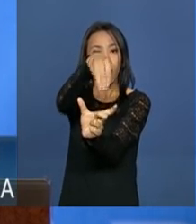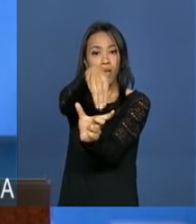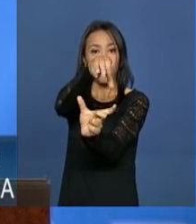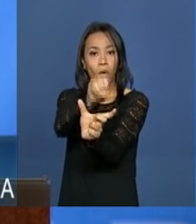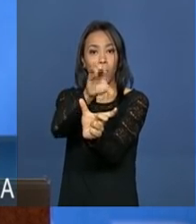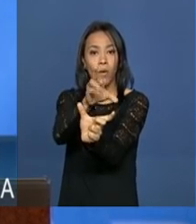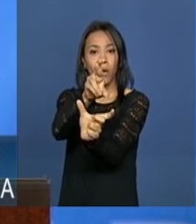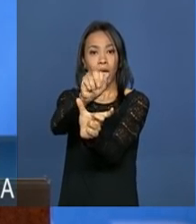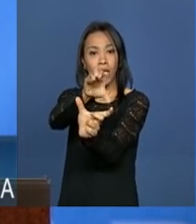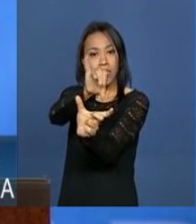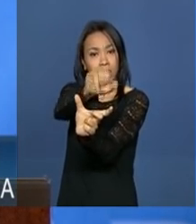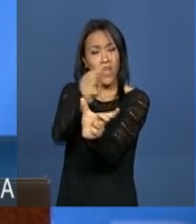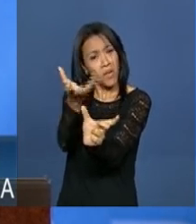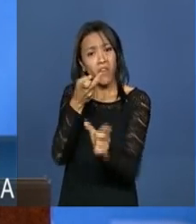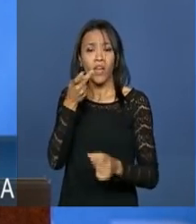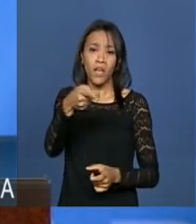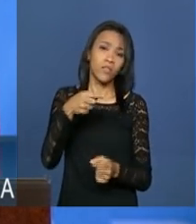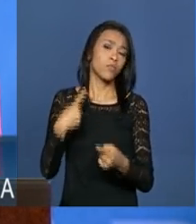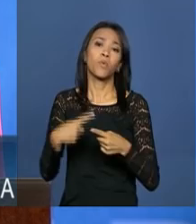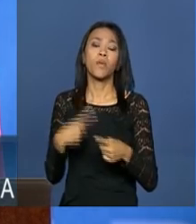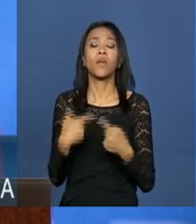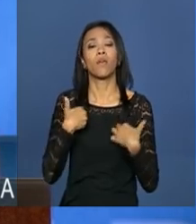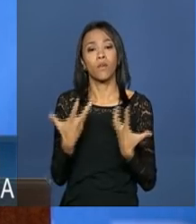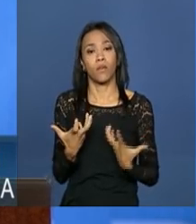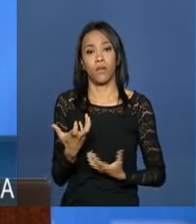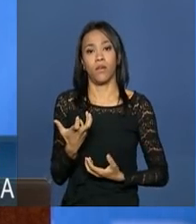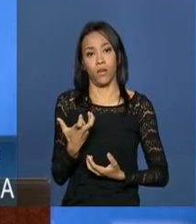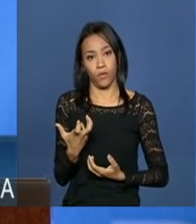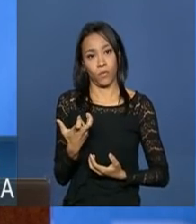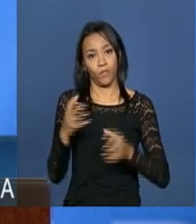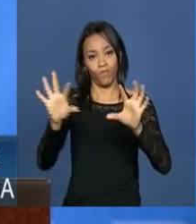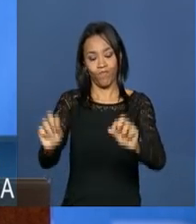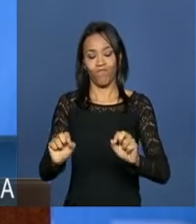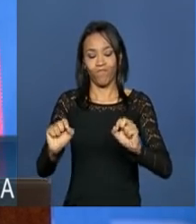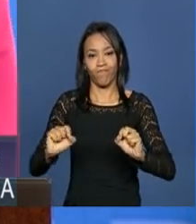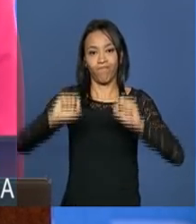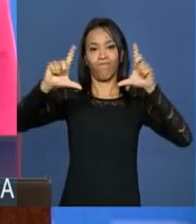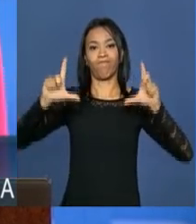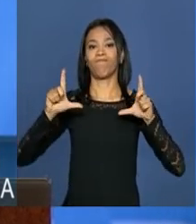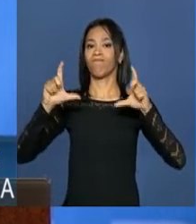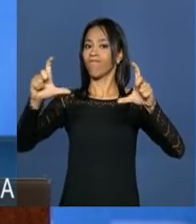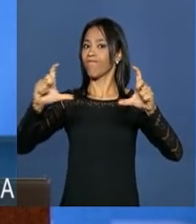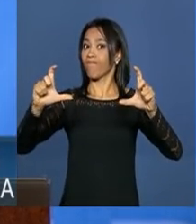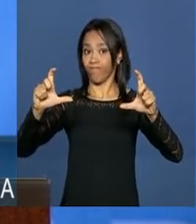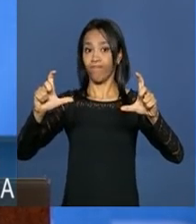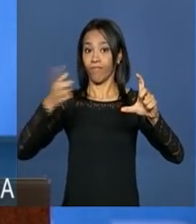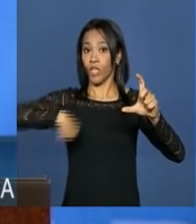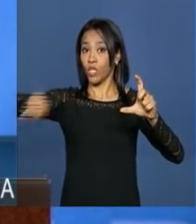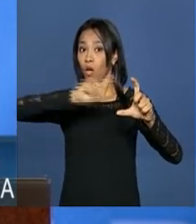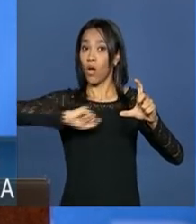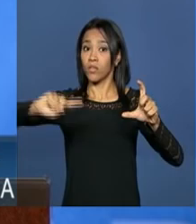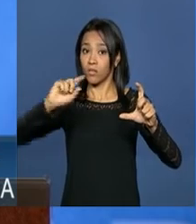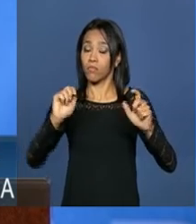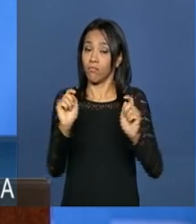isto porque queria destacar que nós poderemos